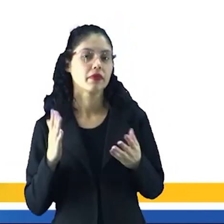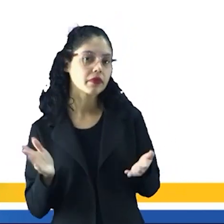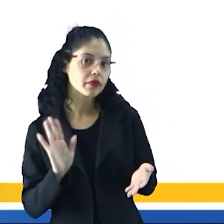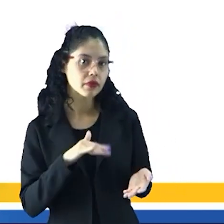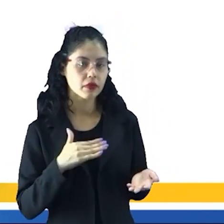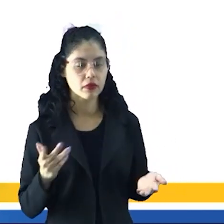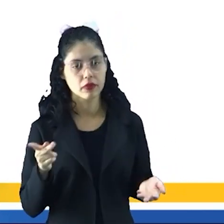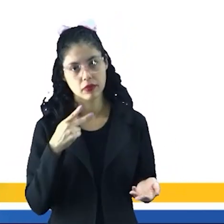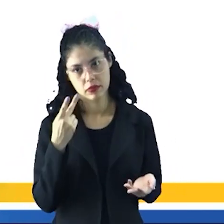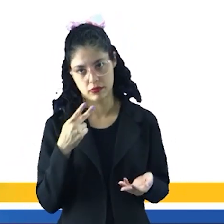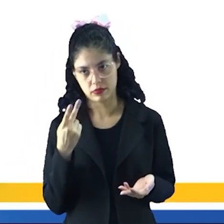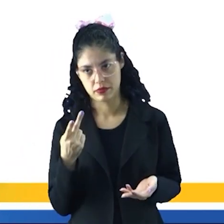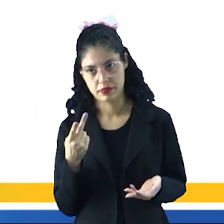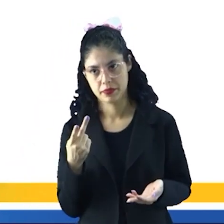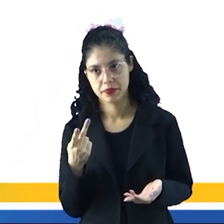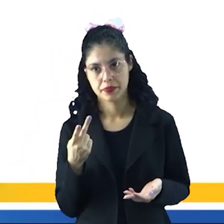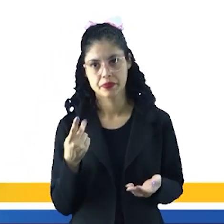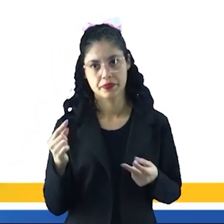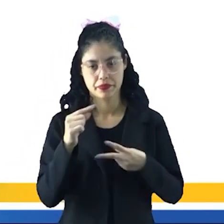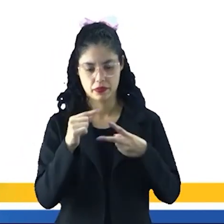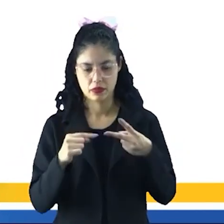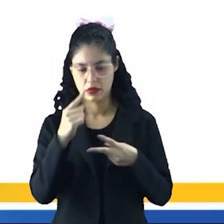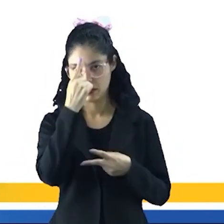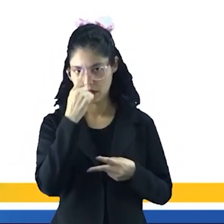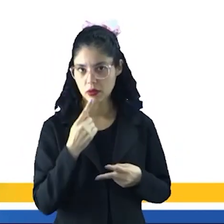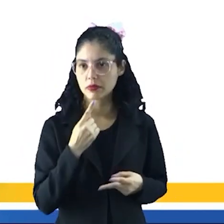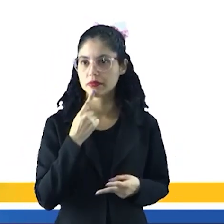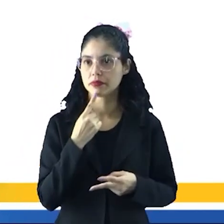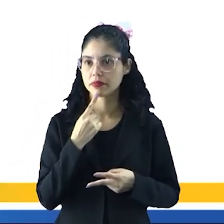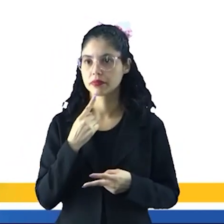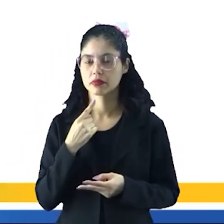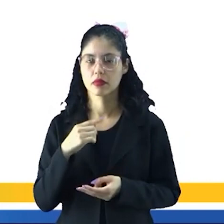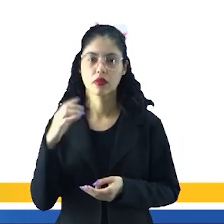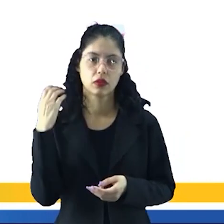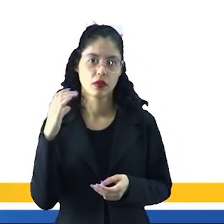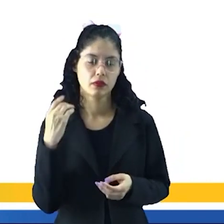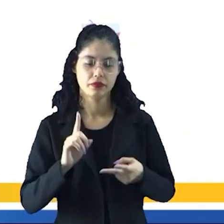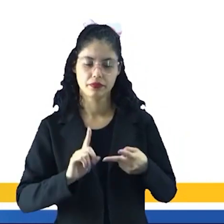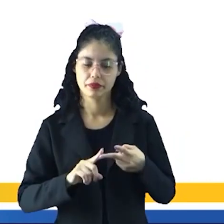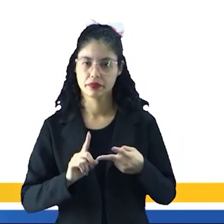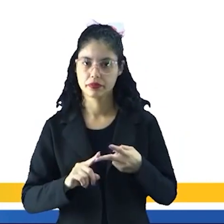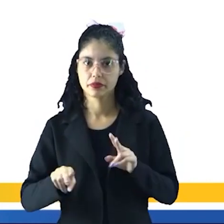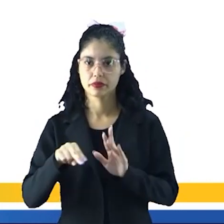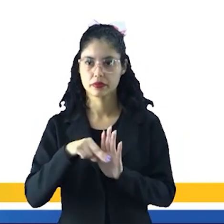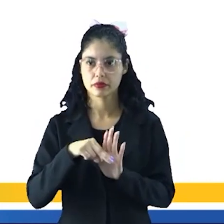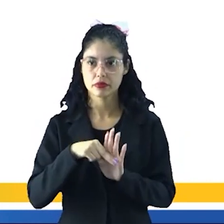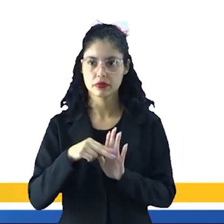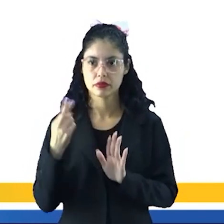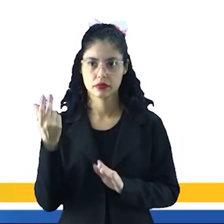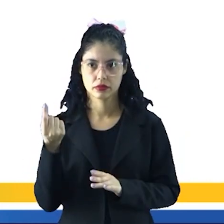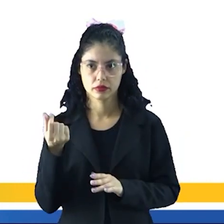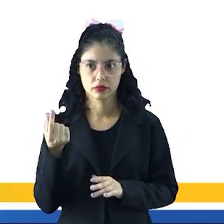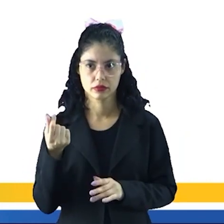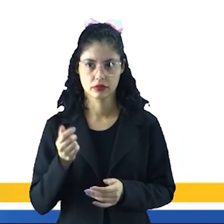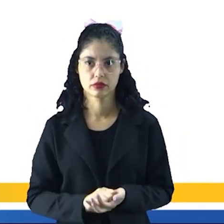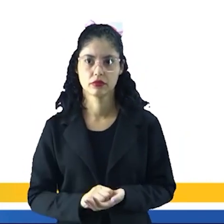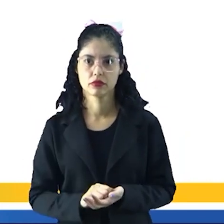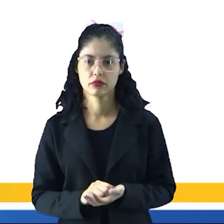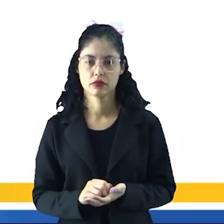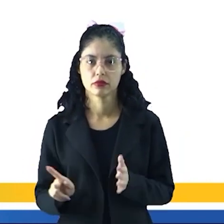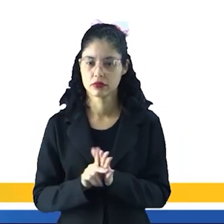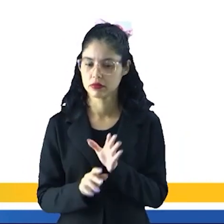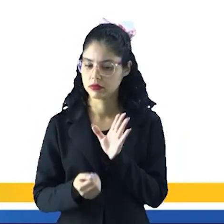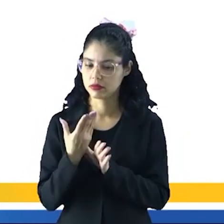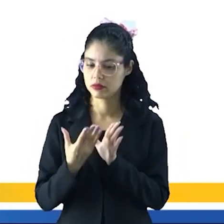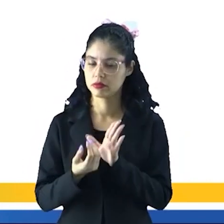Gente, quando ele coloca essas duas imagens, que é a Coca-Cola que vai circular e as notas, não são